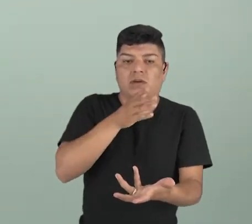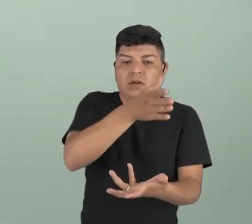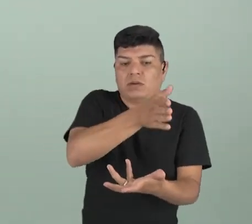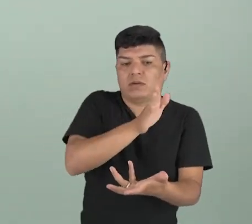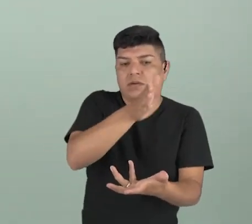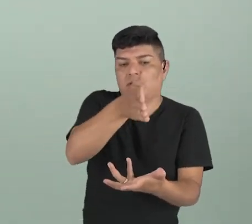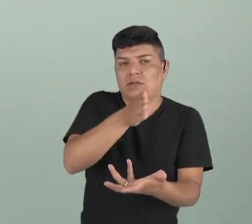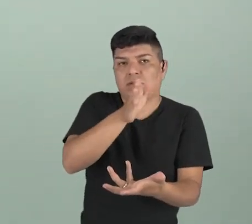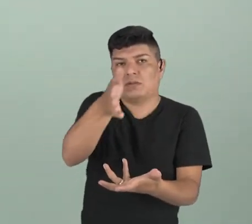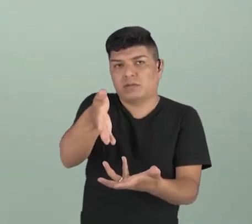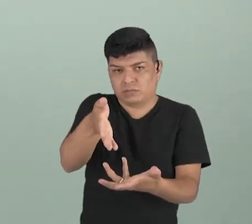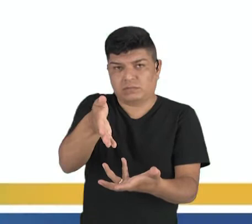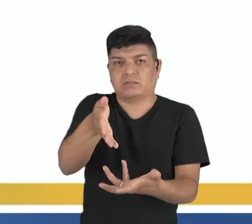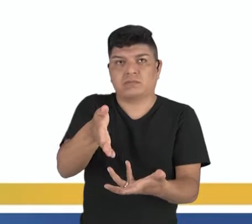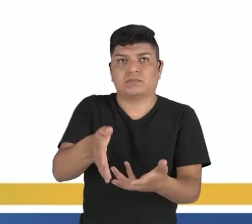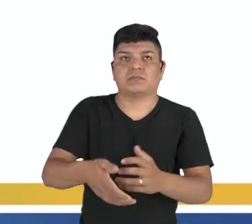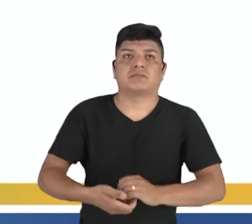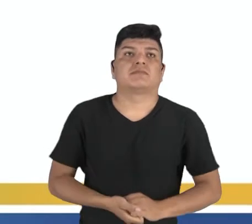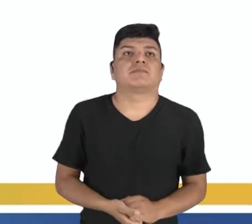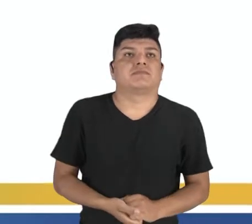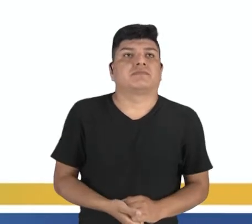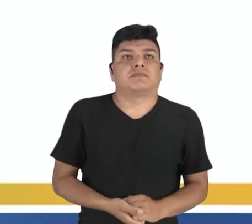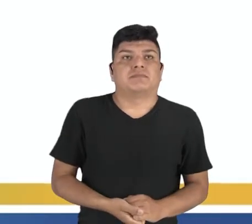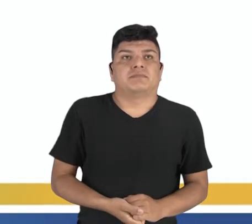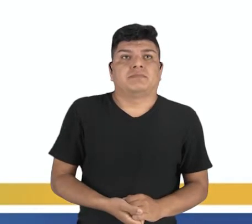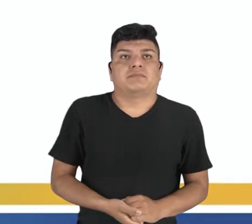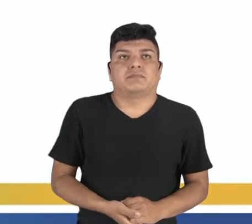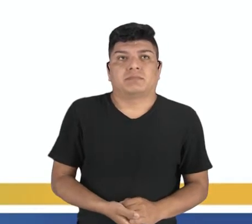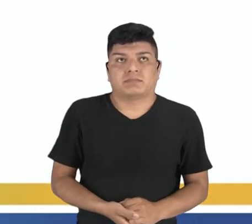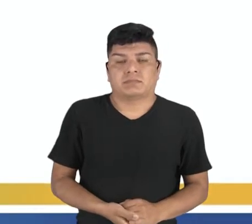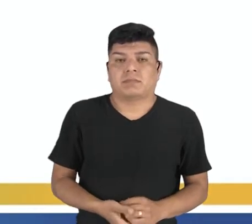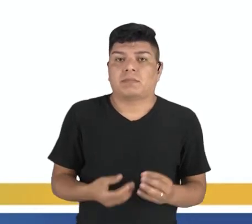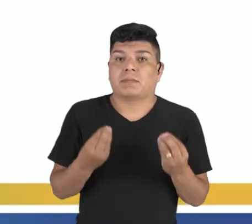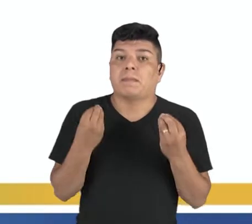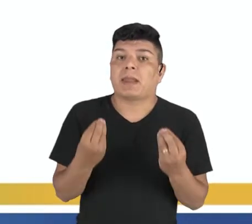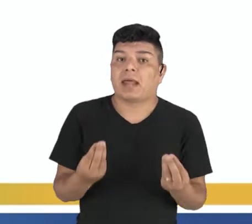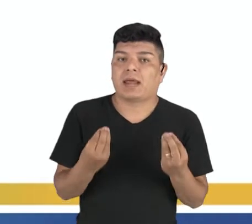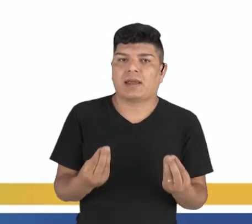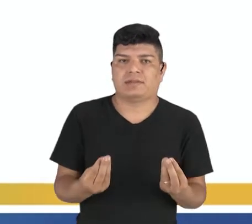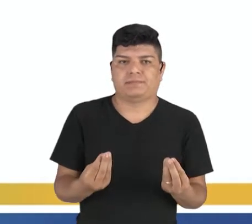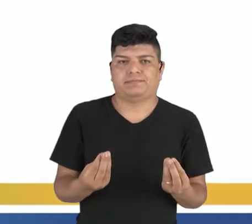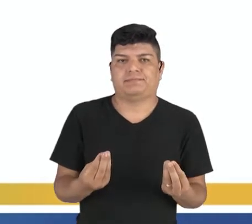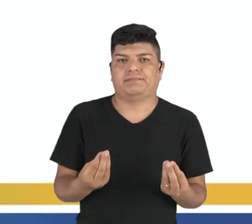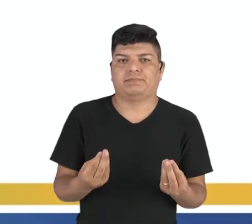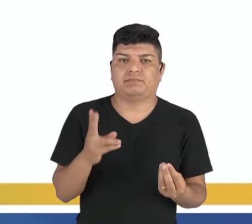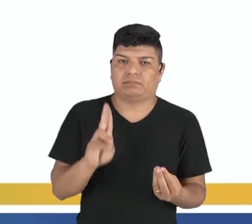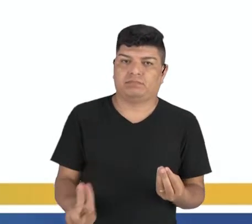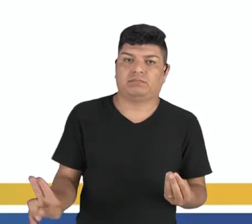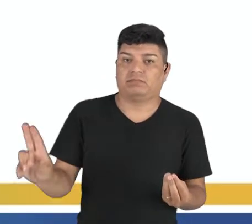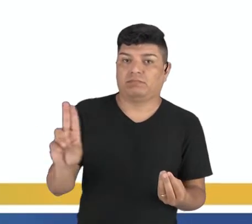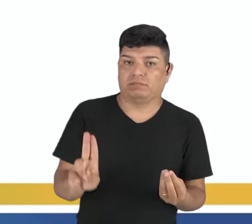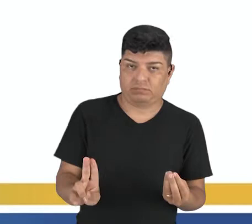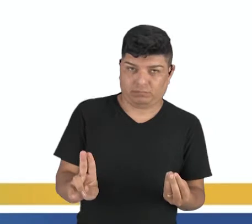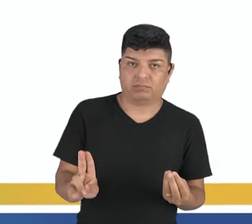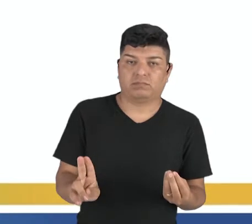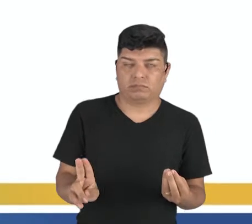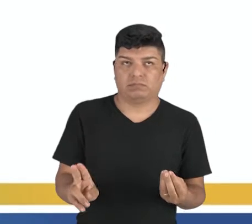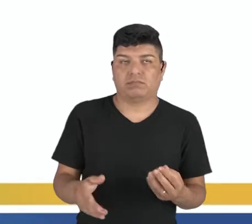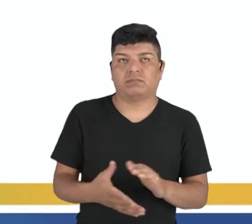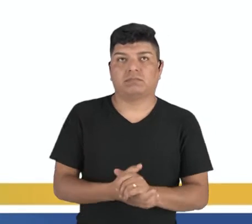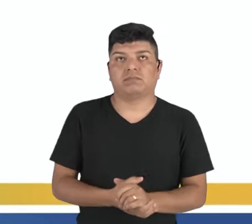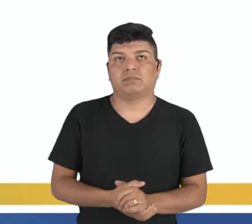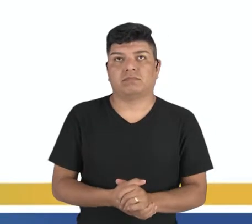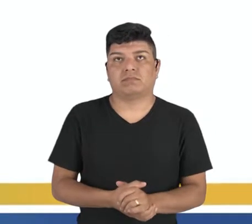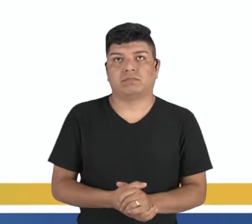passe uma linha de fuso horário. Agora, para que eles servem? Reforçando, a finalidade dessa divisão